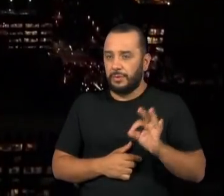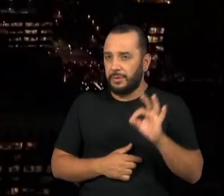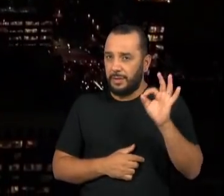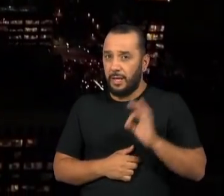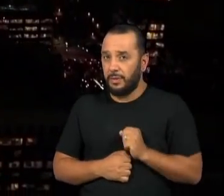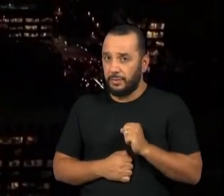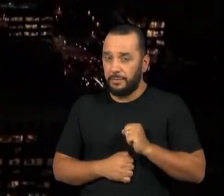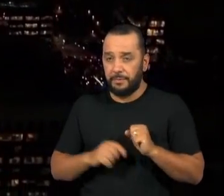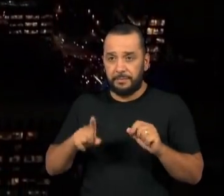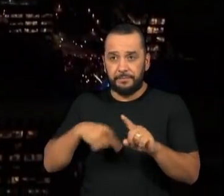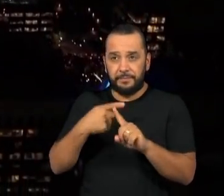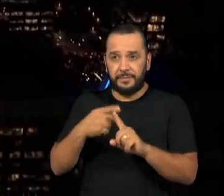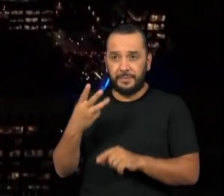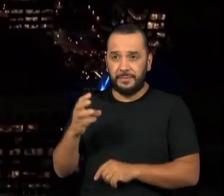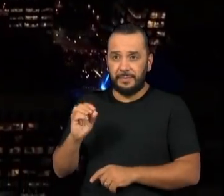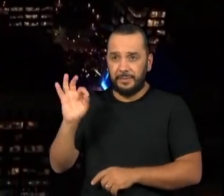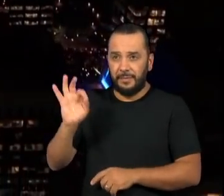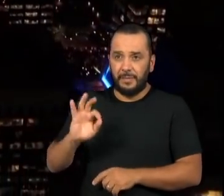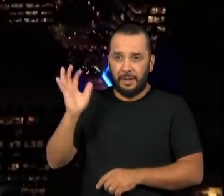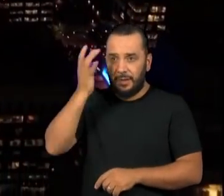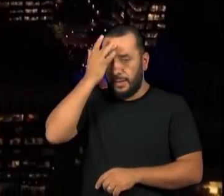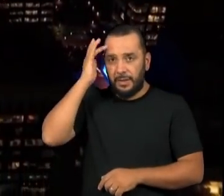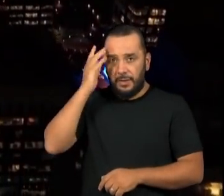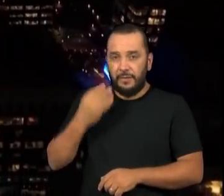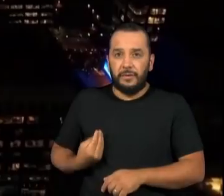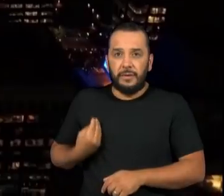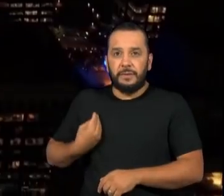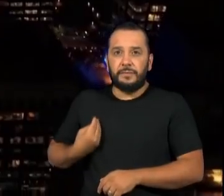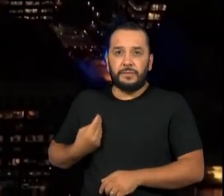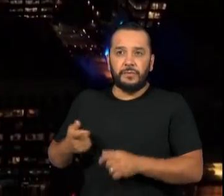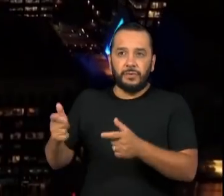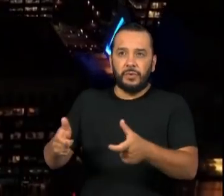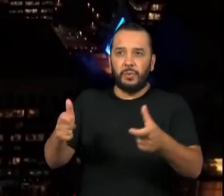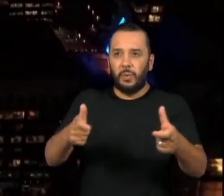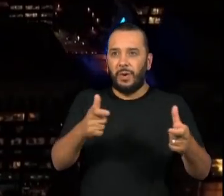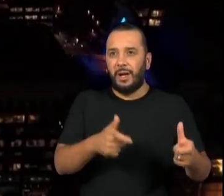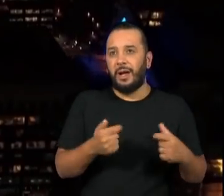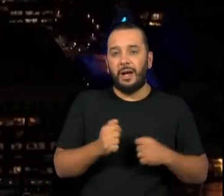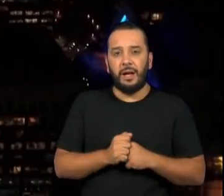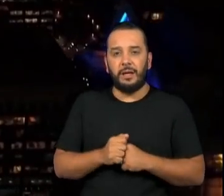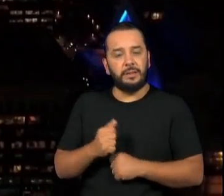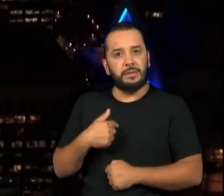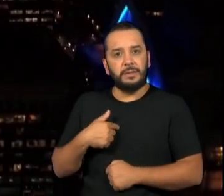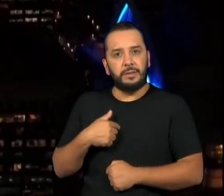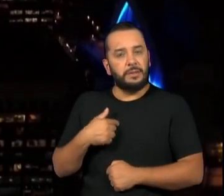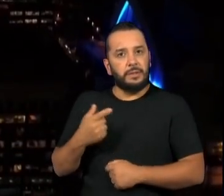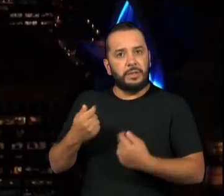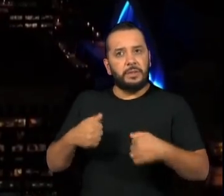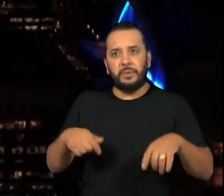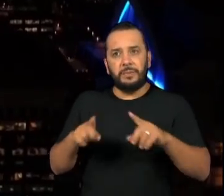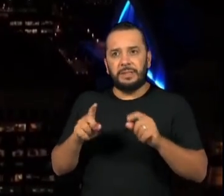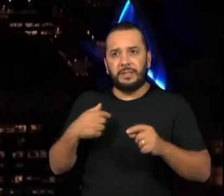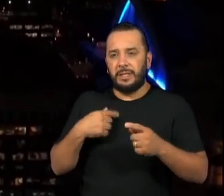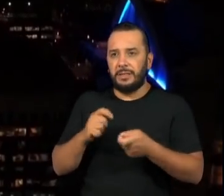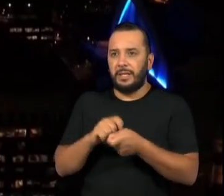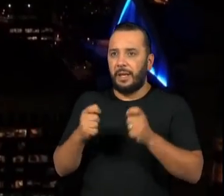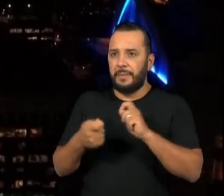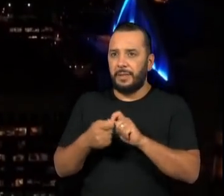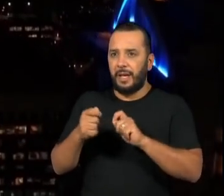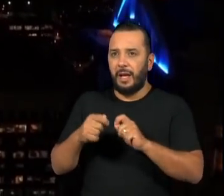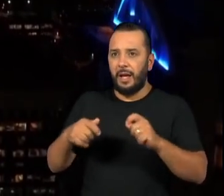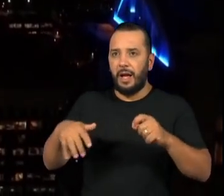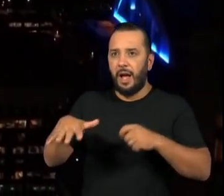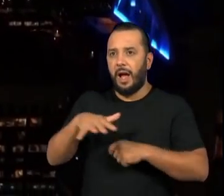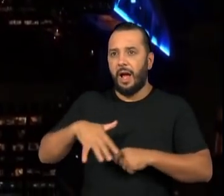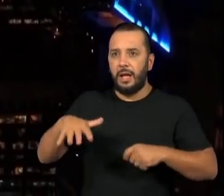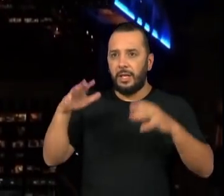mas 30% das pessoas vivem em locais onde sequer o olho humano precisa se adaptar ao ambiente escuro,